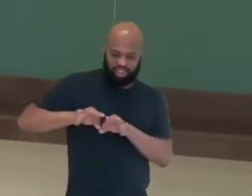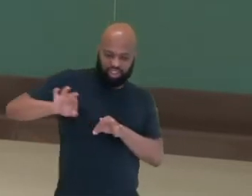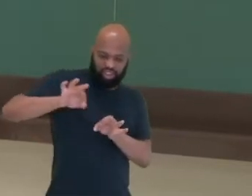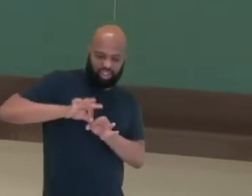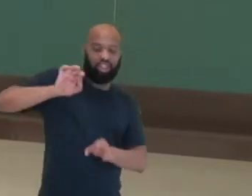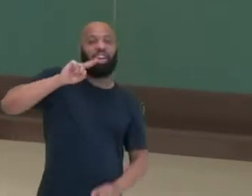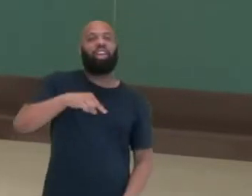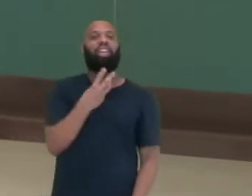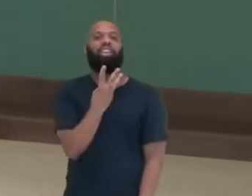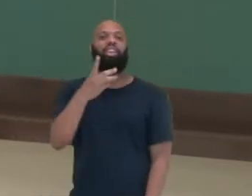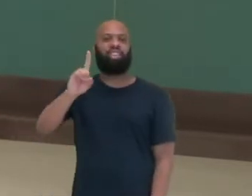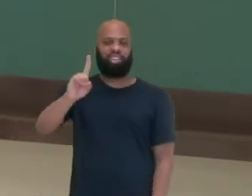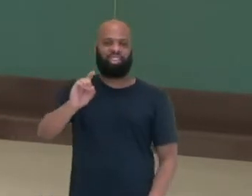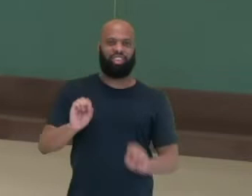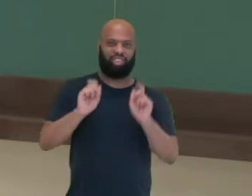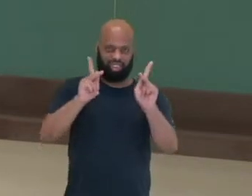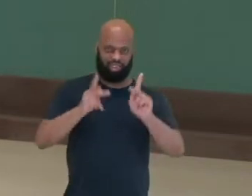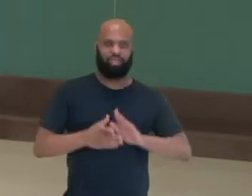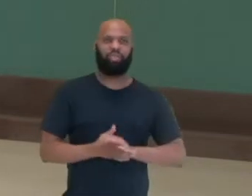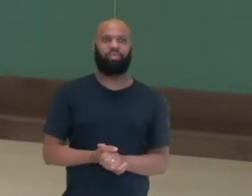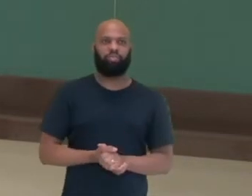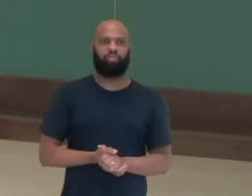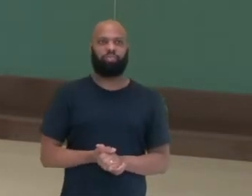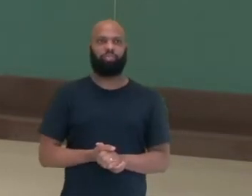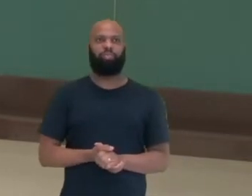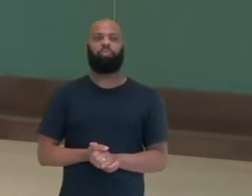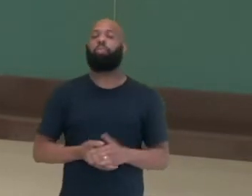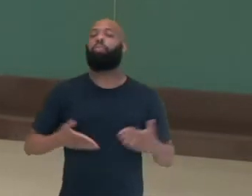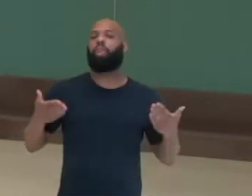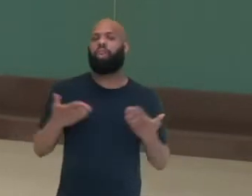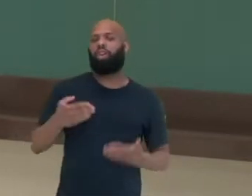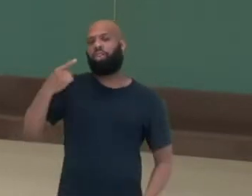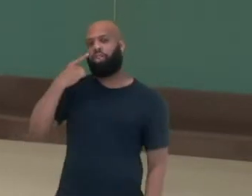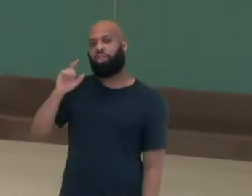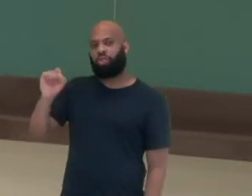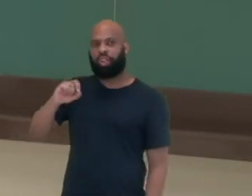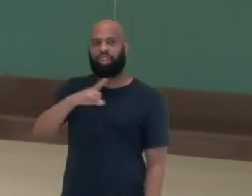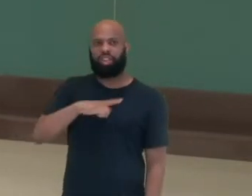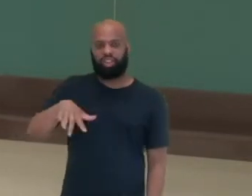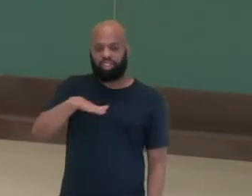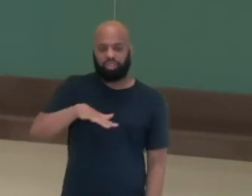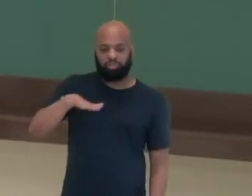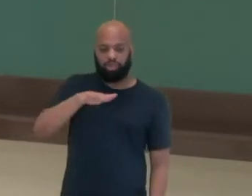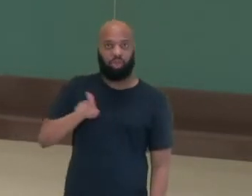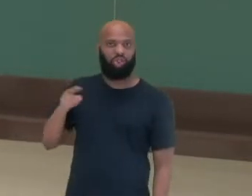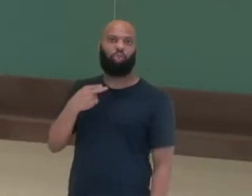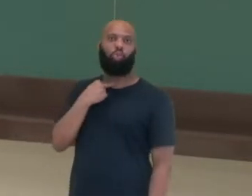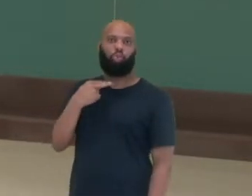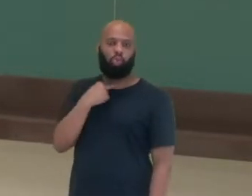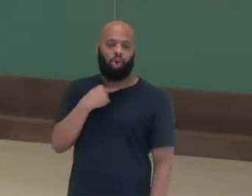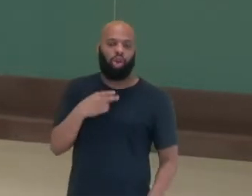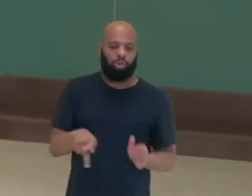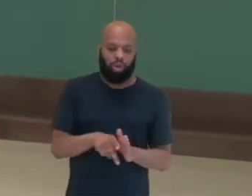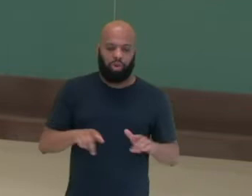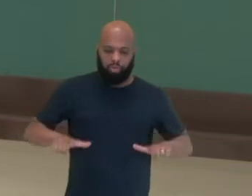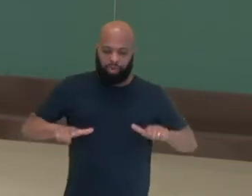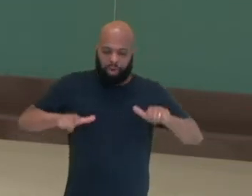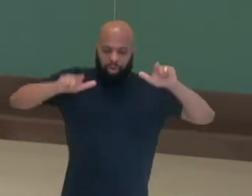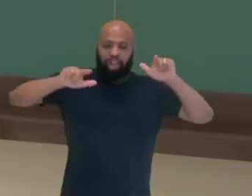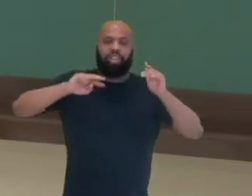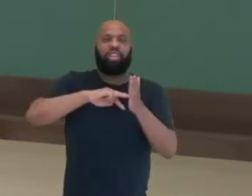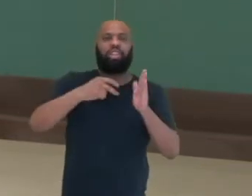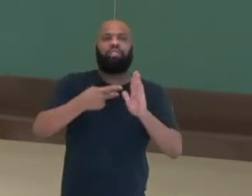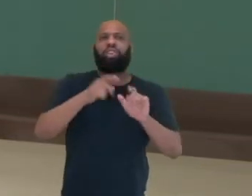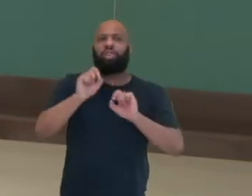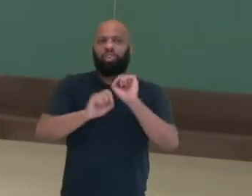Largura, comprimento e altura, beleza? Então, tá bom. Aí, o espaço ocupado por esse empilhamento de blocos corresponde